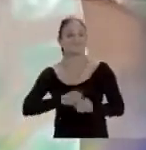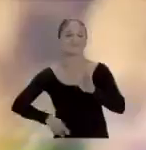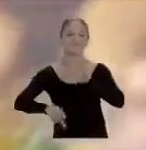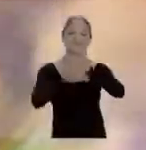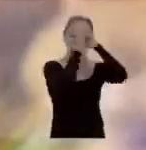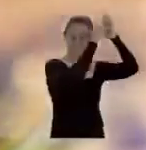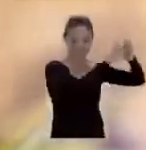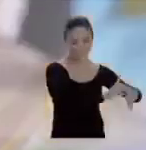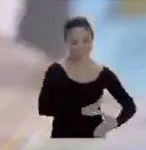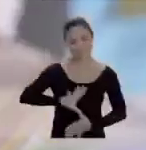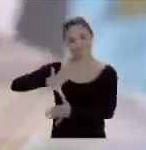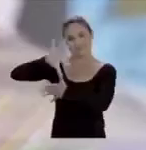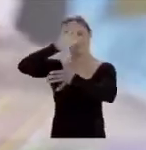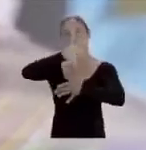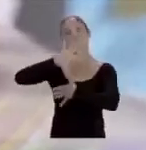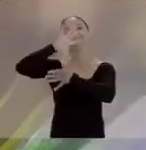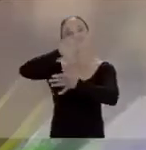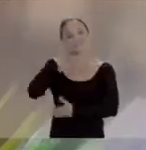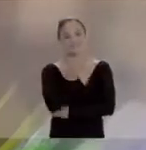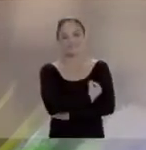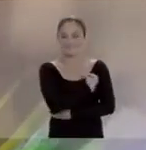querida, filha do sol do Equador,